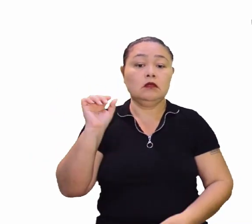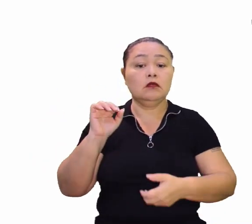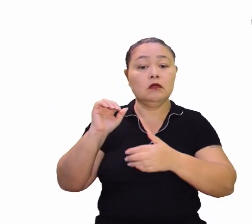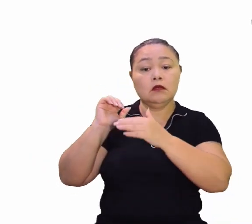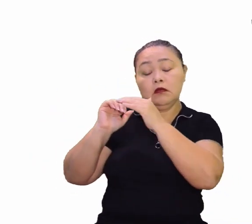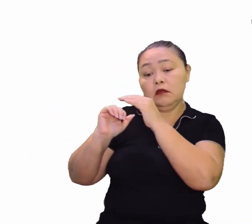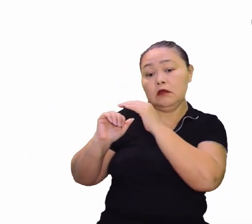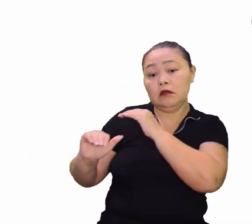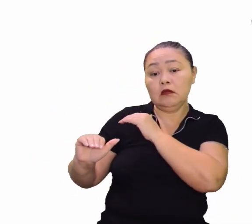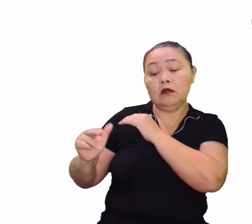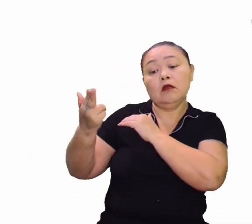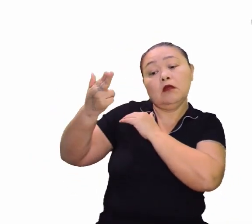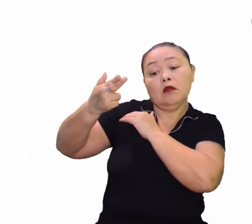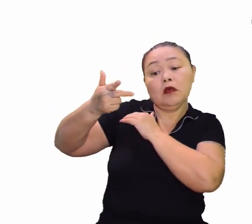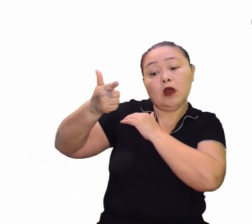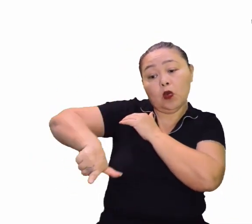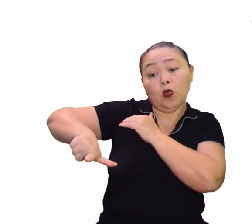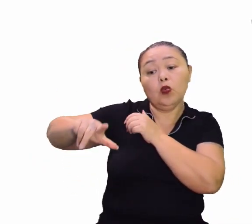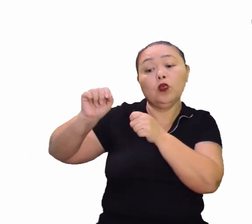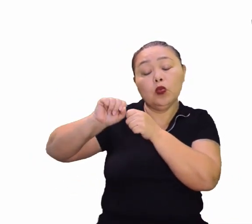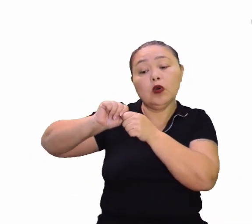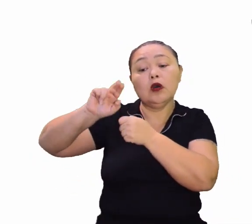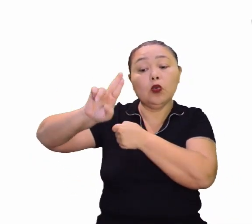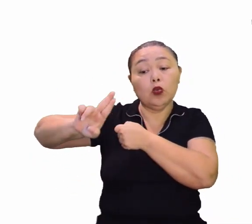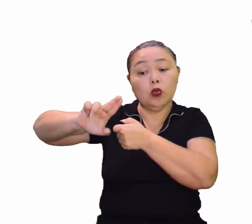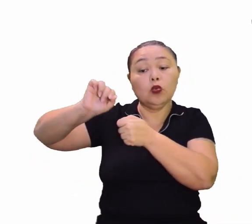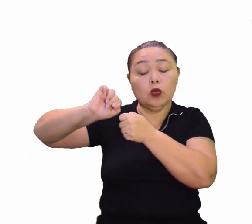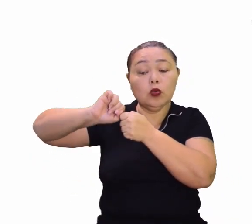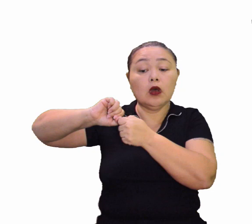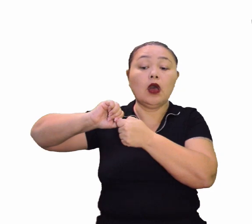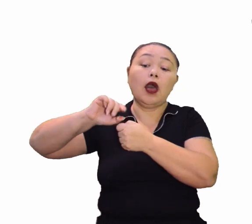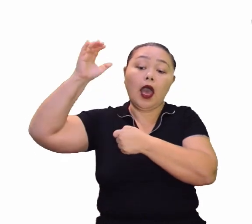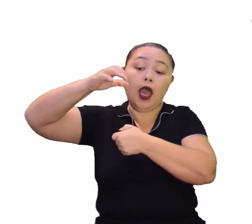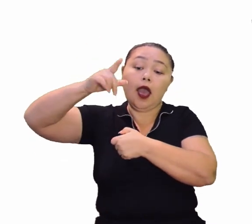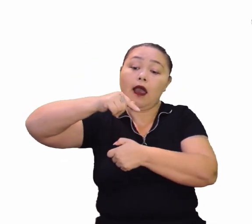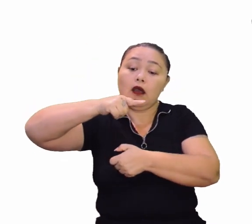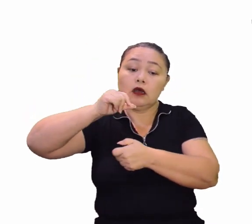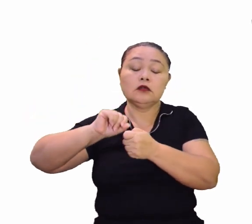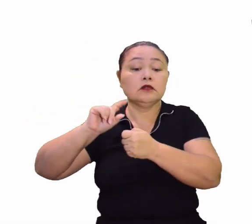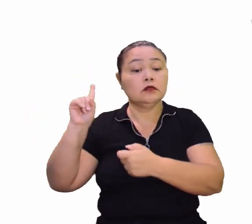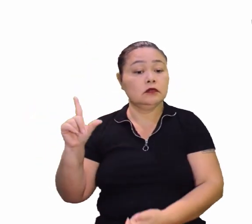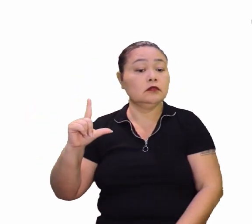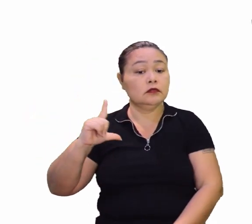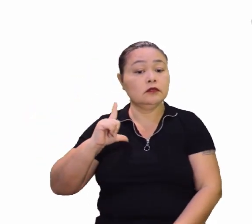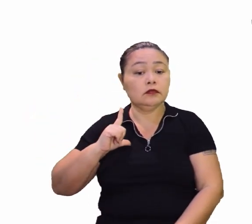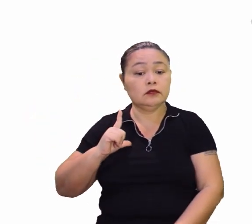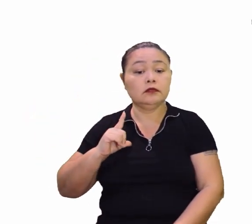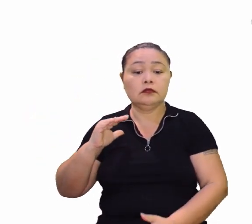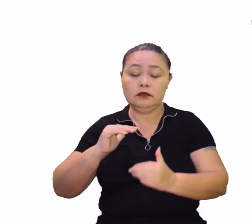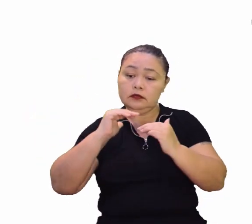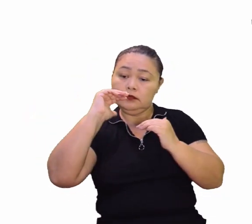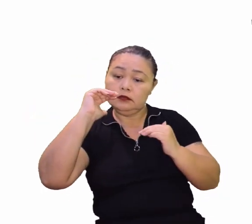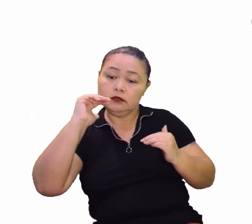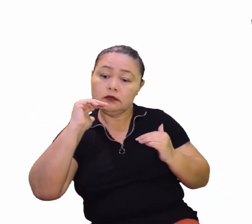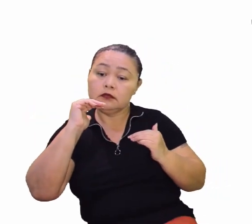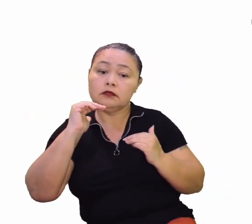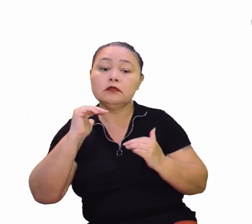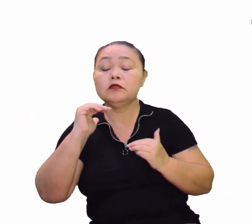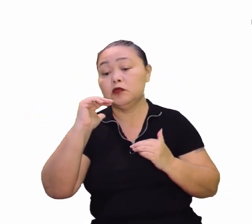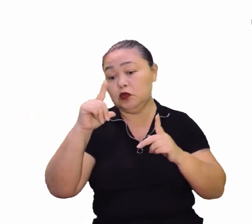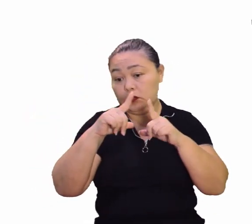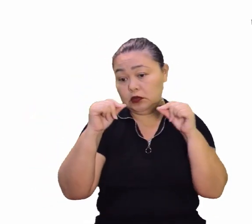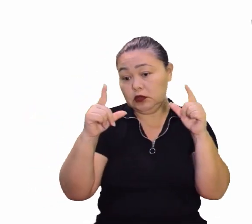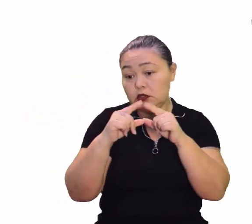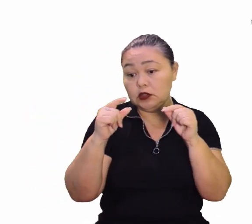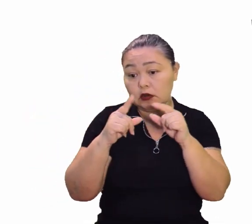reservam e reutilizam a água da chuva. Positivo. Então, aí nós temos aí o consumo per capita de água no DF